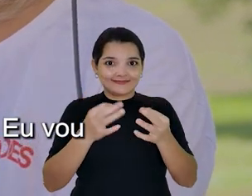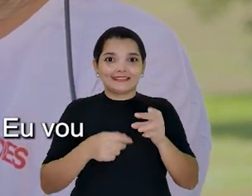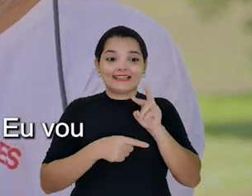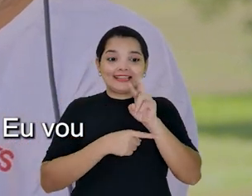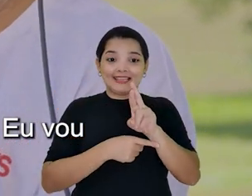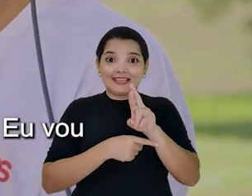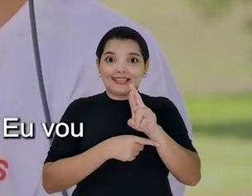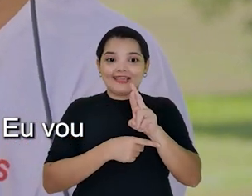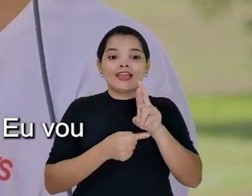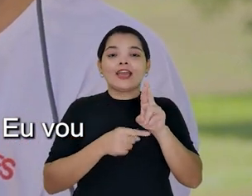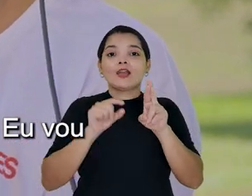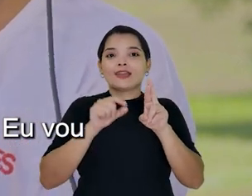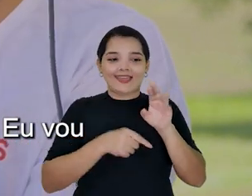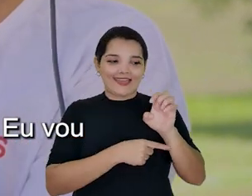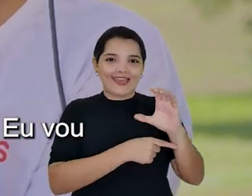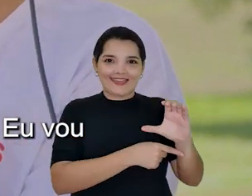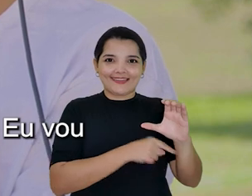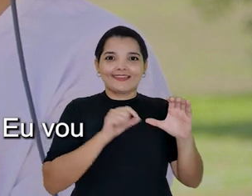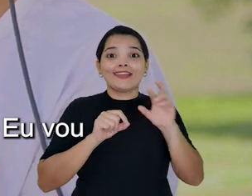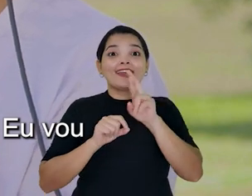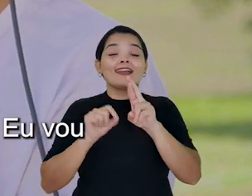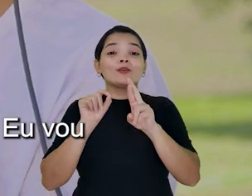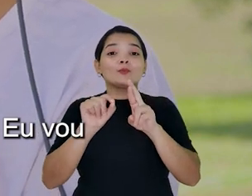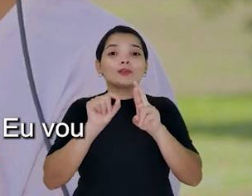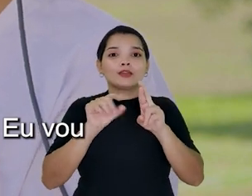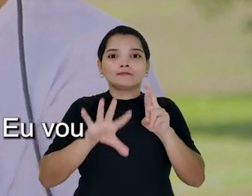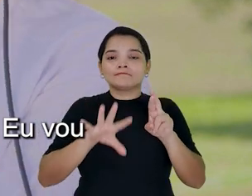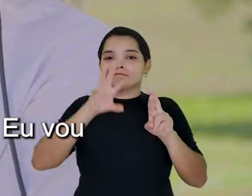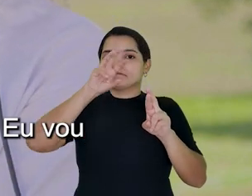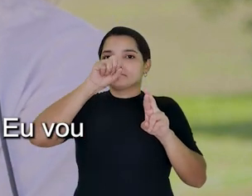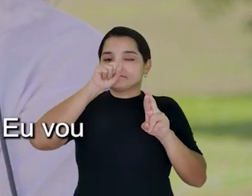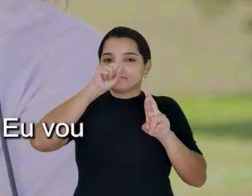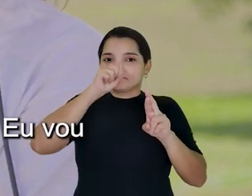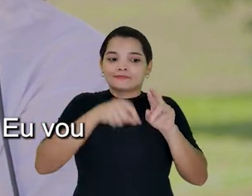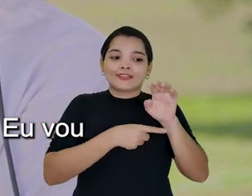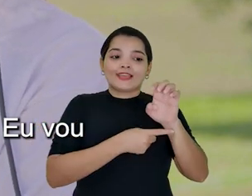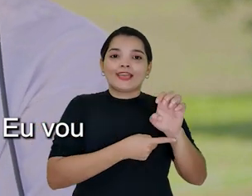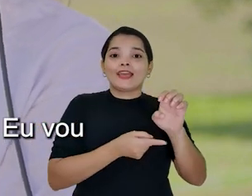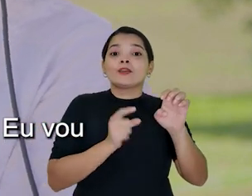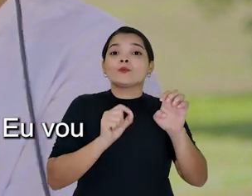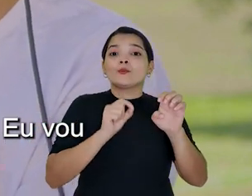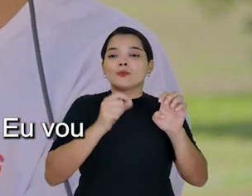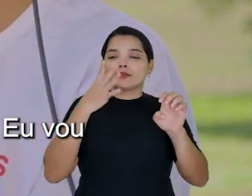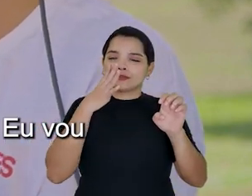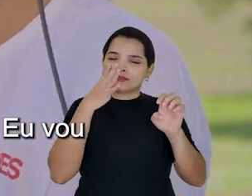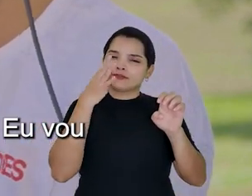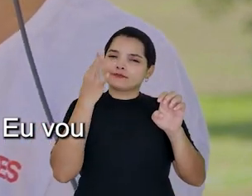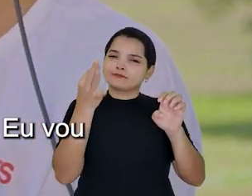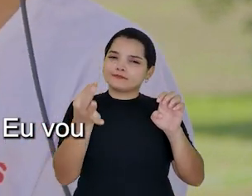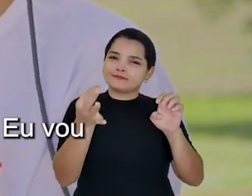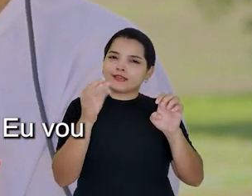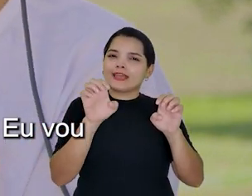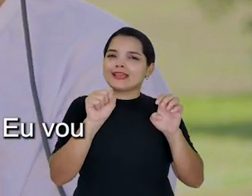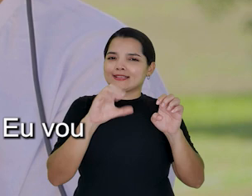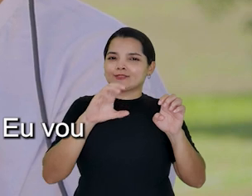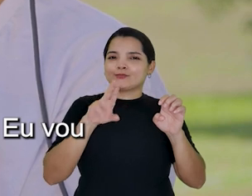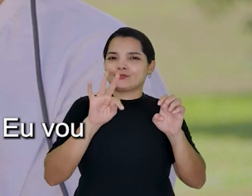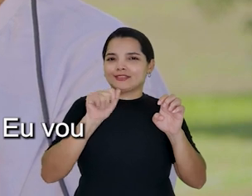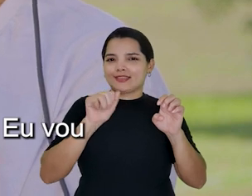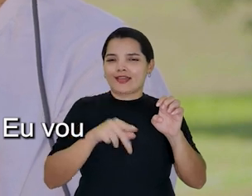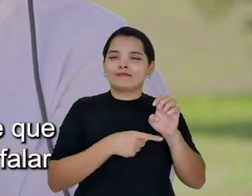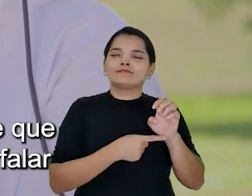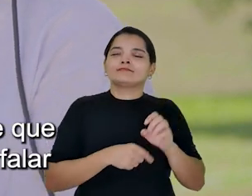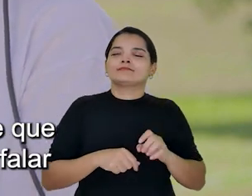R de respirar o é escutar eu vou olhar pro outro escutar e de observar e de